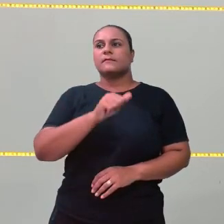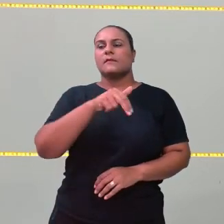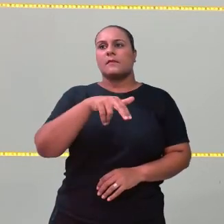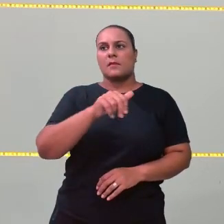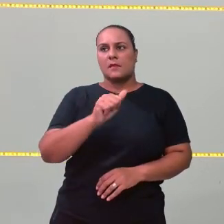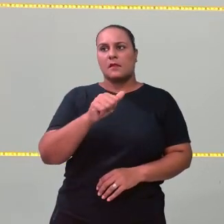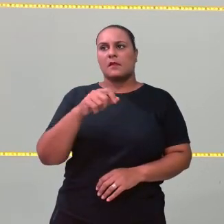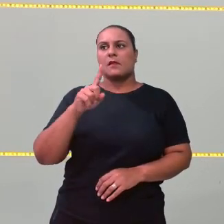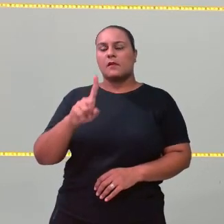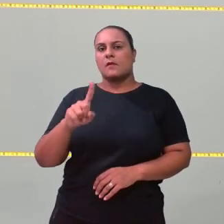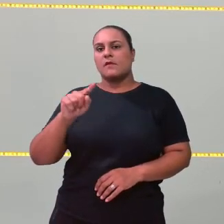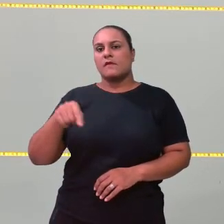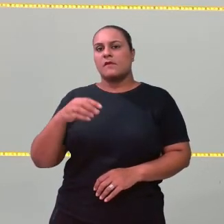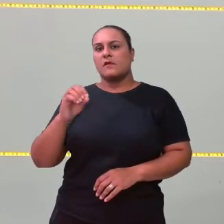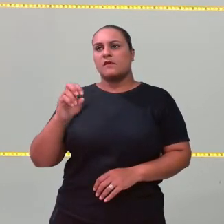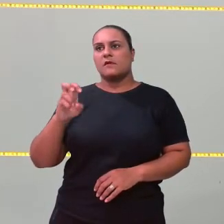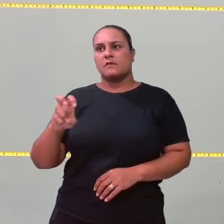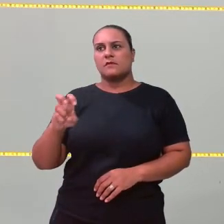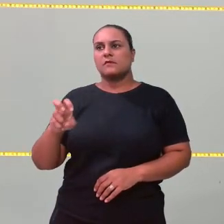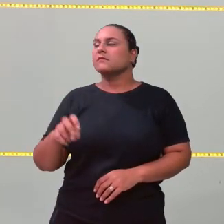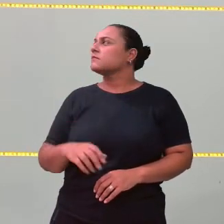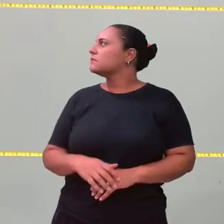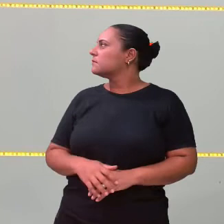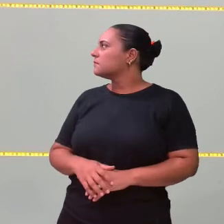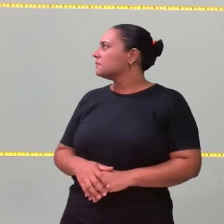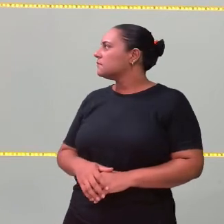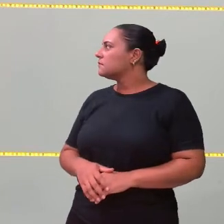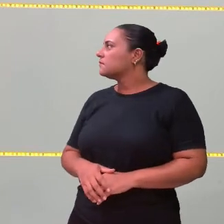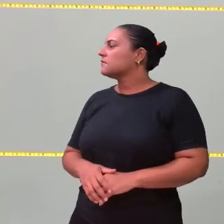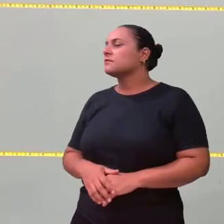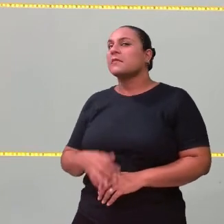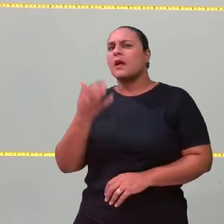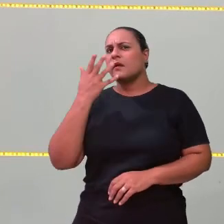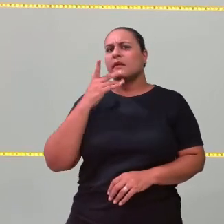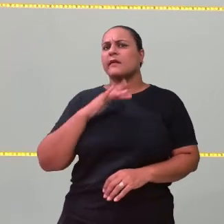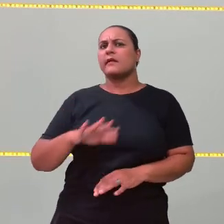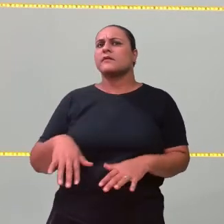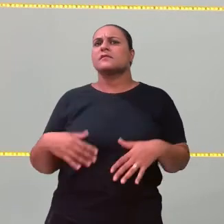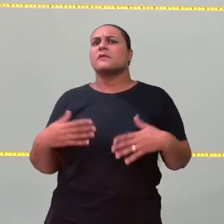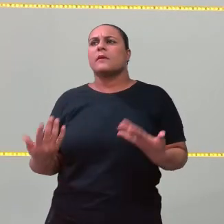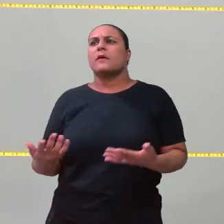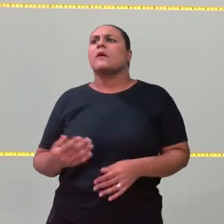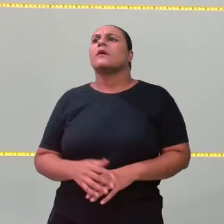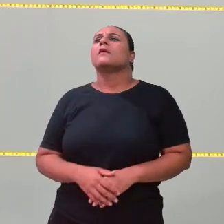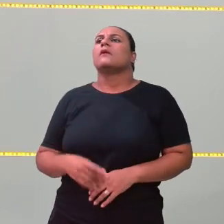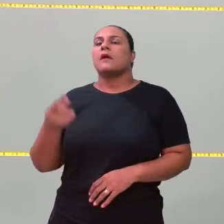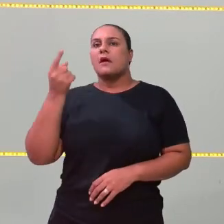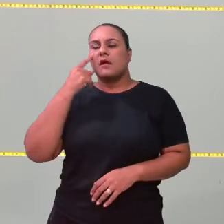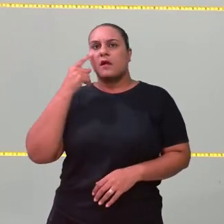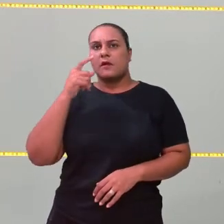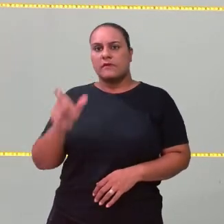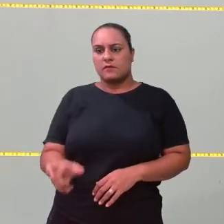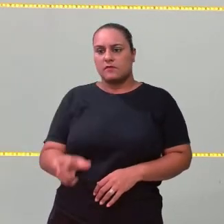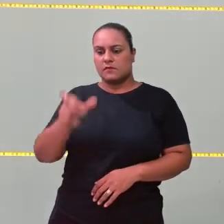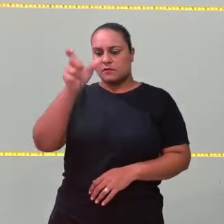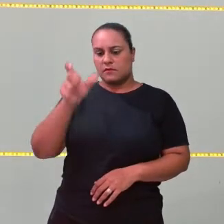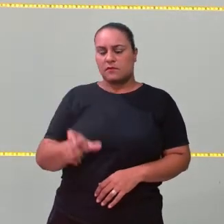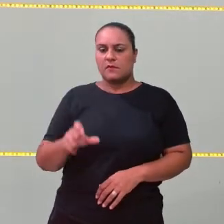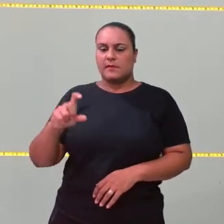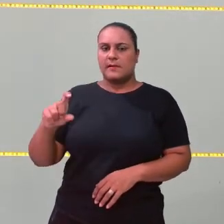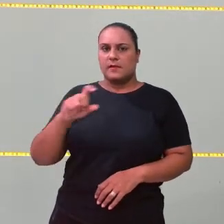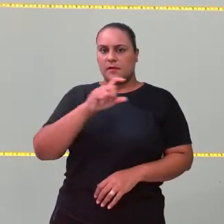1,05 m. Quem é essa criança aqui que mede exatamente 1,05 m? Eu vou para a coluna e vou